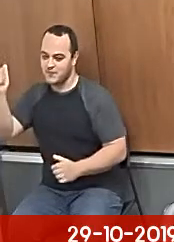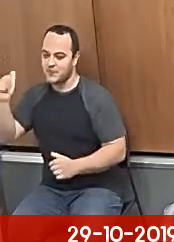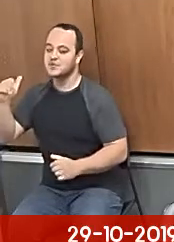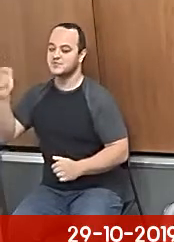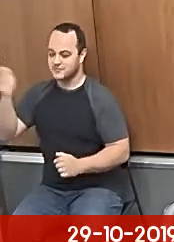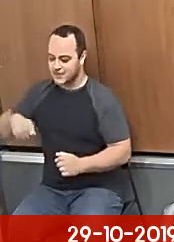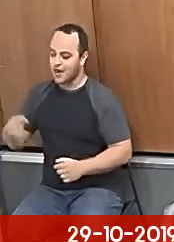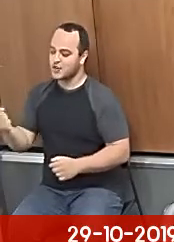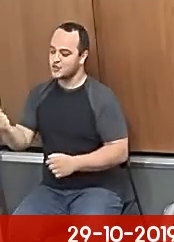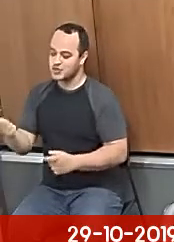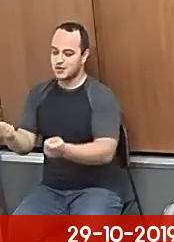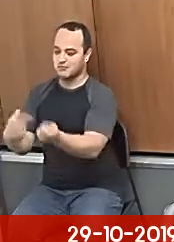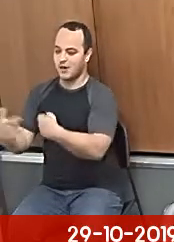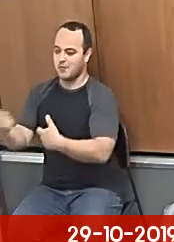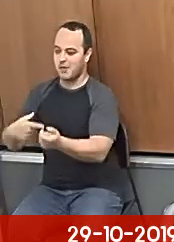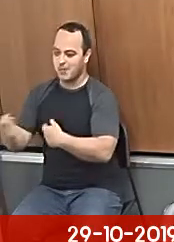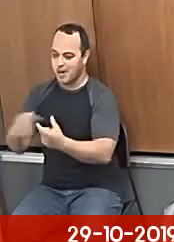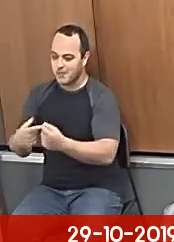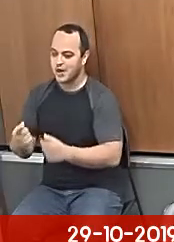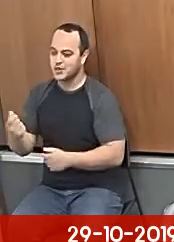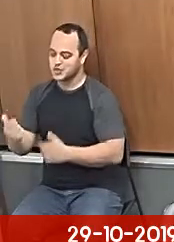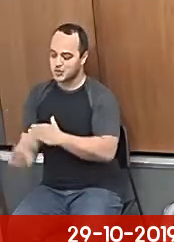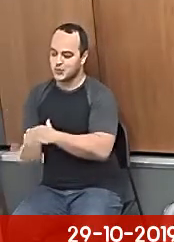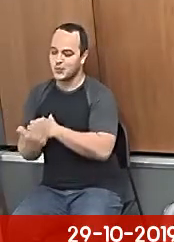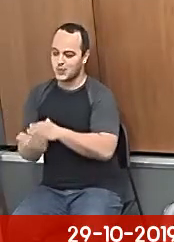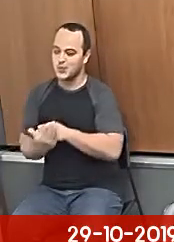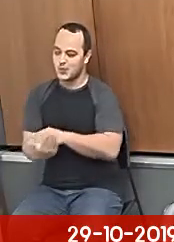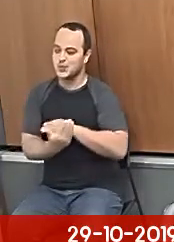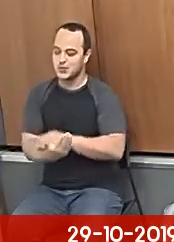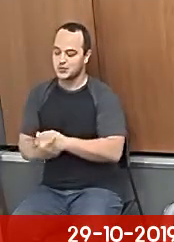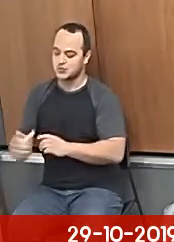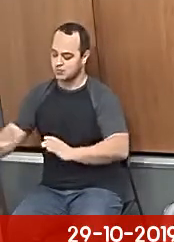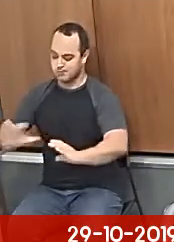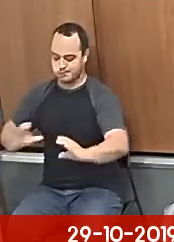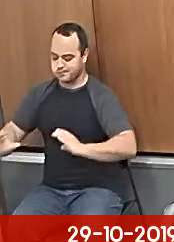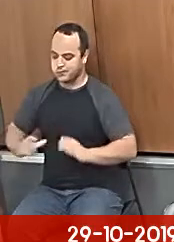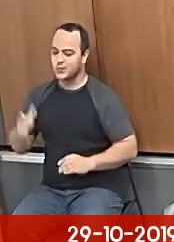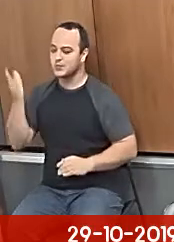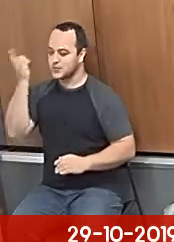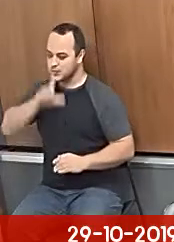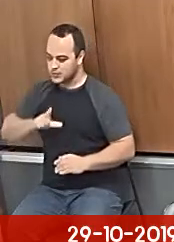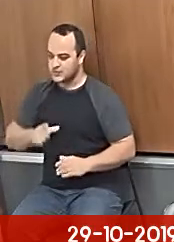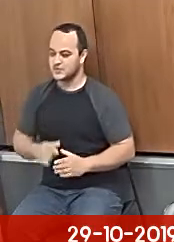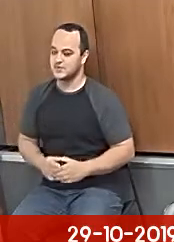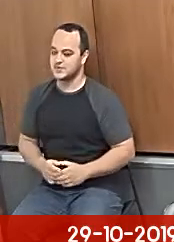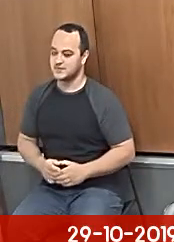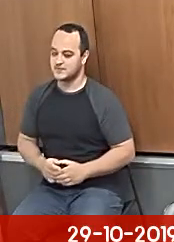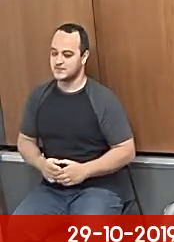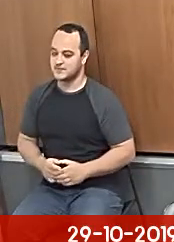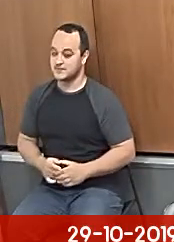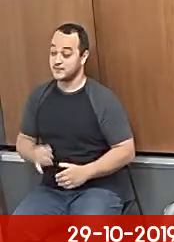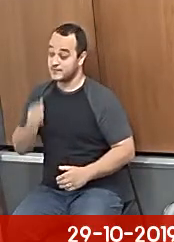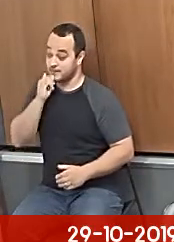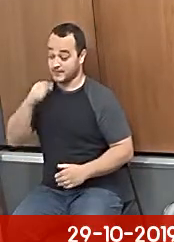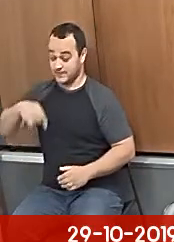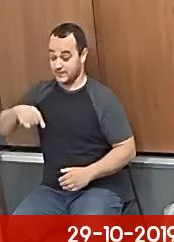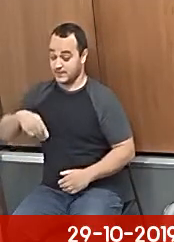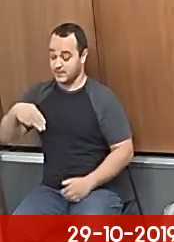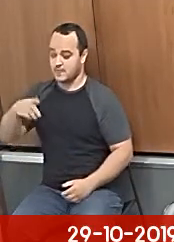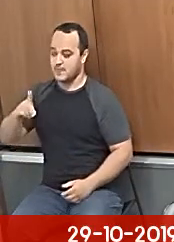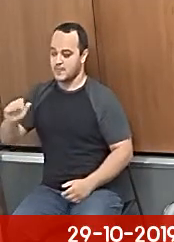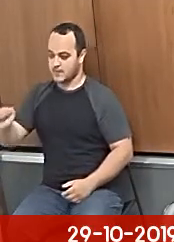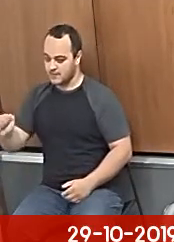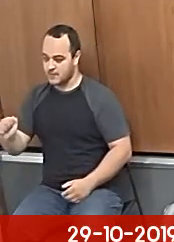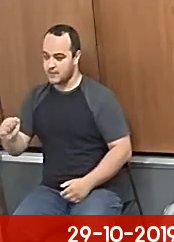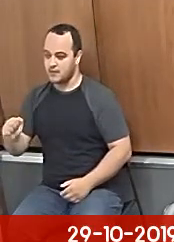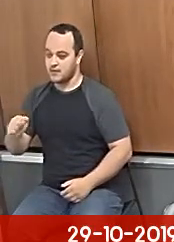MDA, as pessoas nem patrocinar quer mais é ajudar mesmo. As pessoas de bom coração preferem me dar o dinheiro. Tadeu, não precisa de patrocínio. O